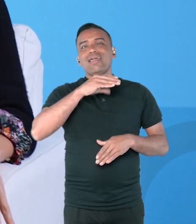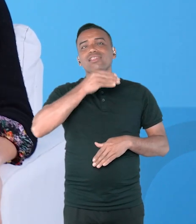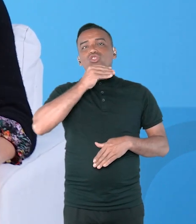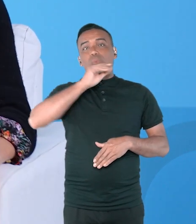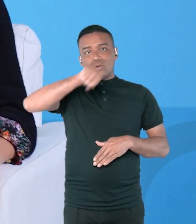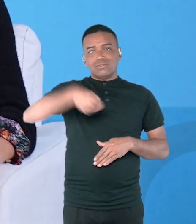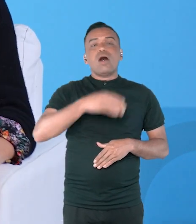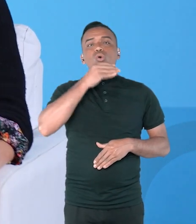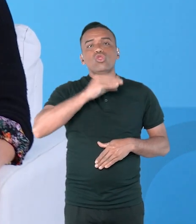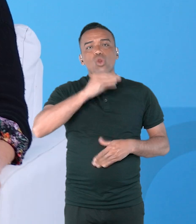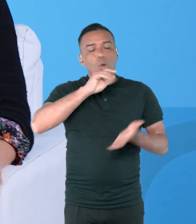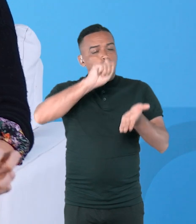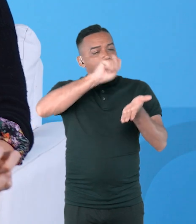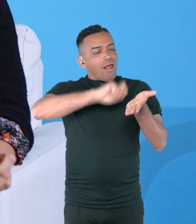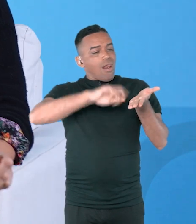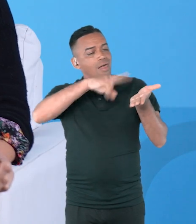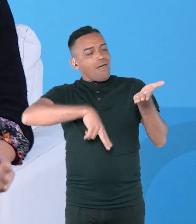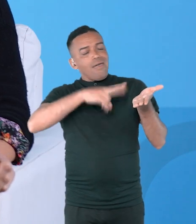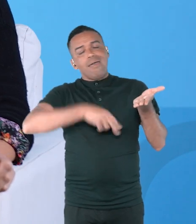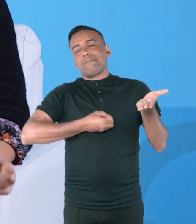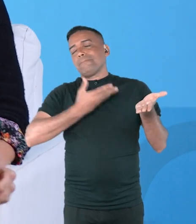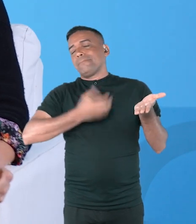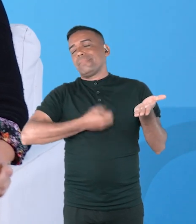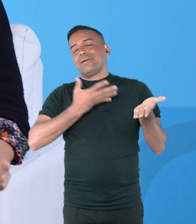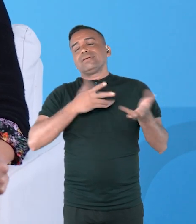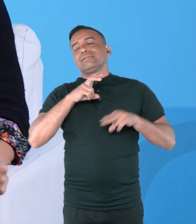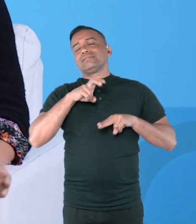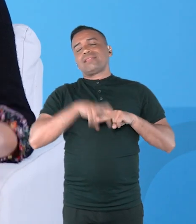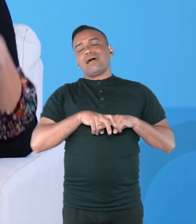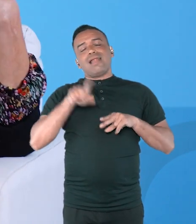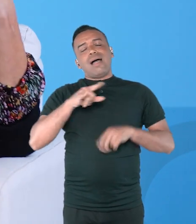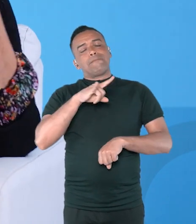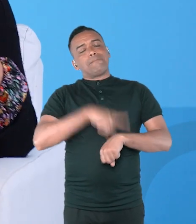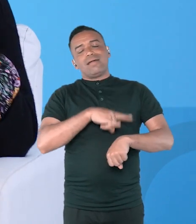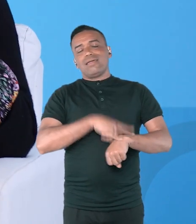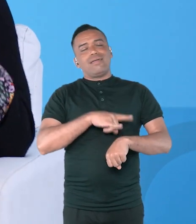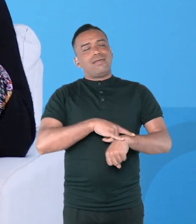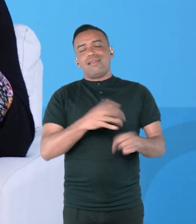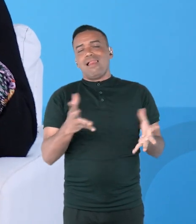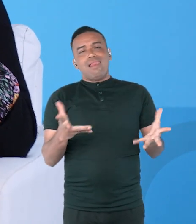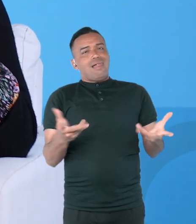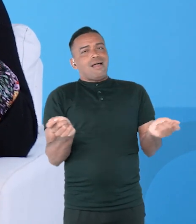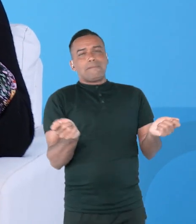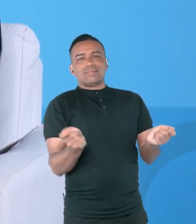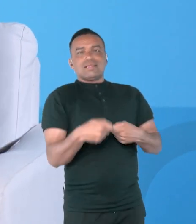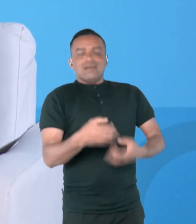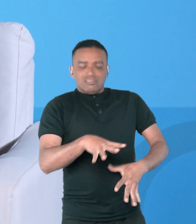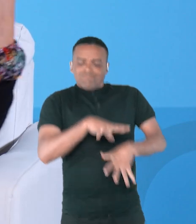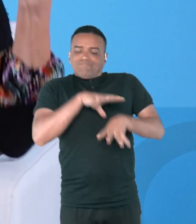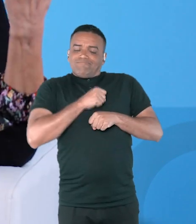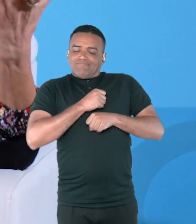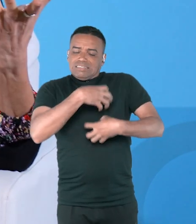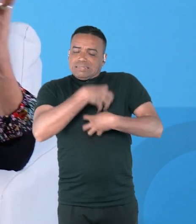muito mais do que uma passeadinha no Instagram. Muito mais. Ele tem a capacidade de te